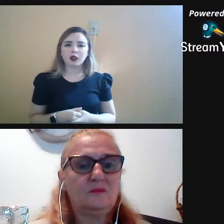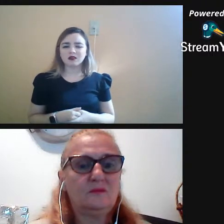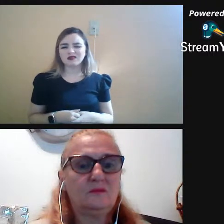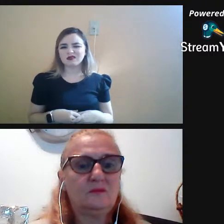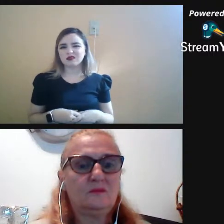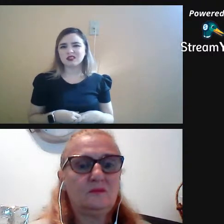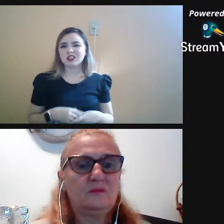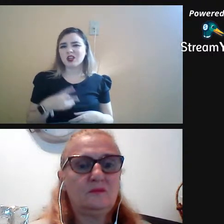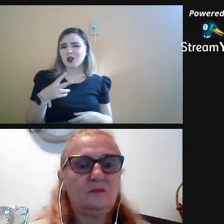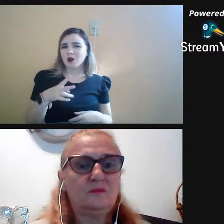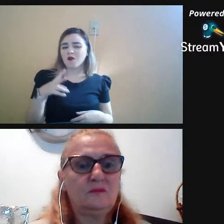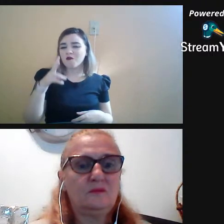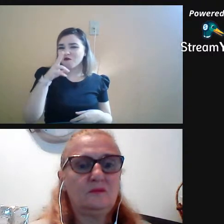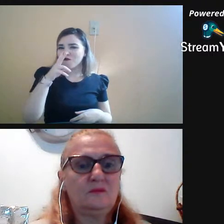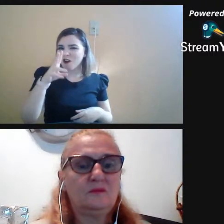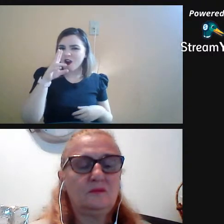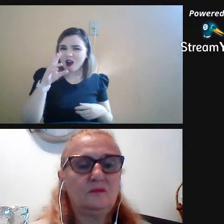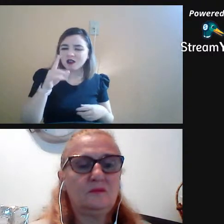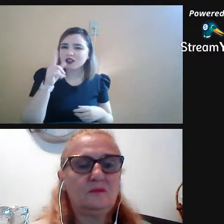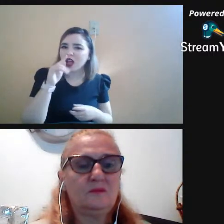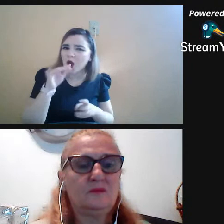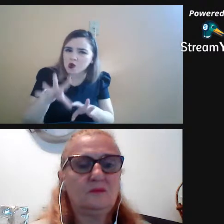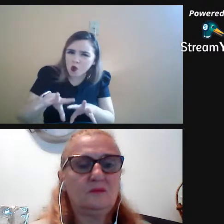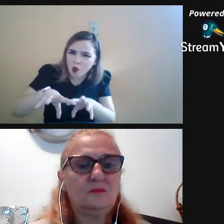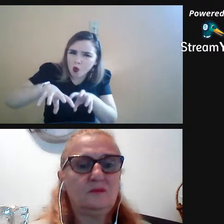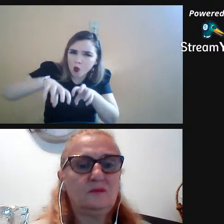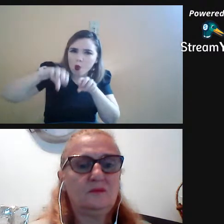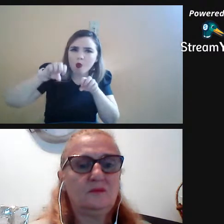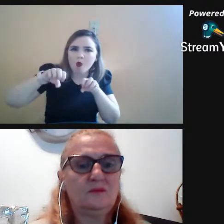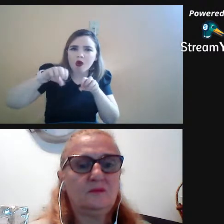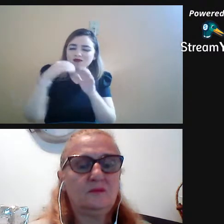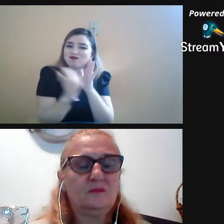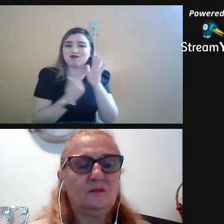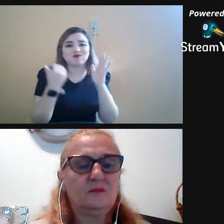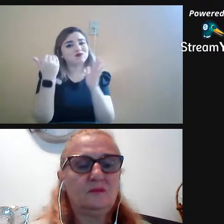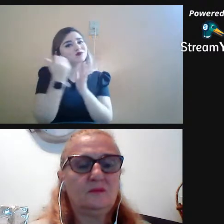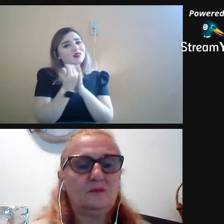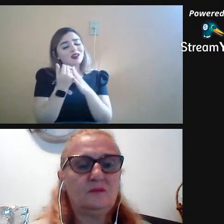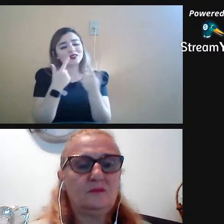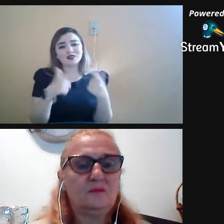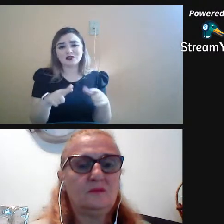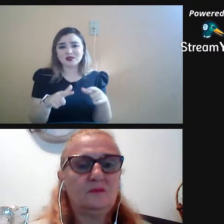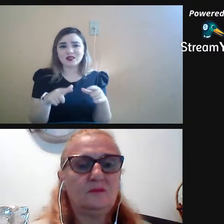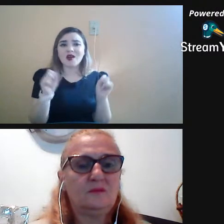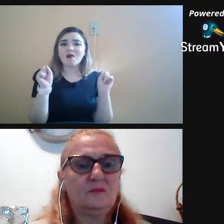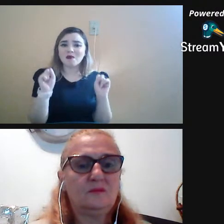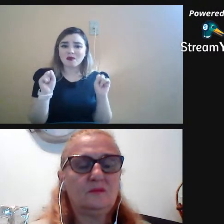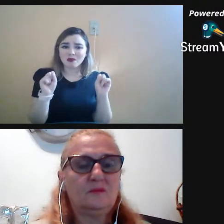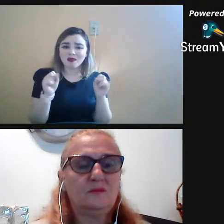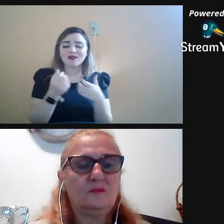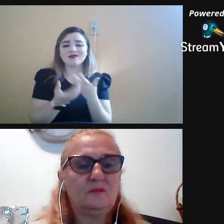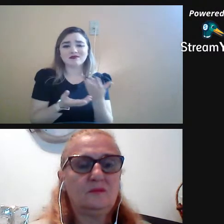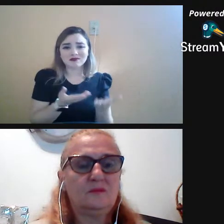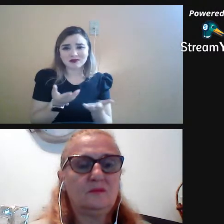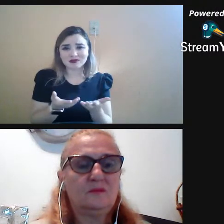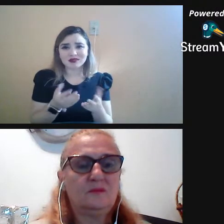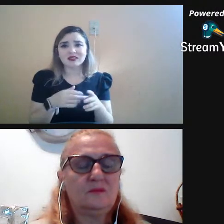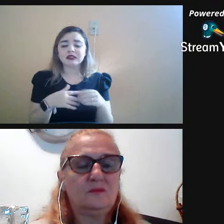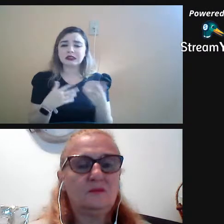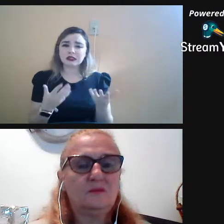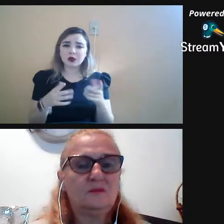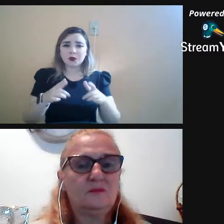exploração hídrica acima do que aquele ambiente pode oferecer. Então, para aquela